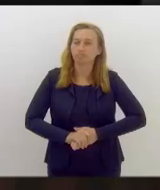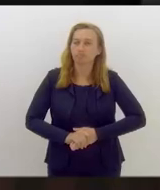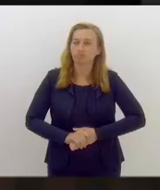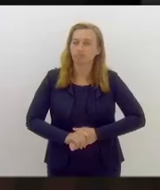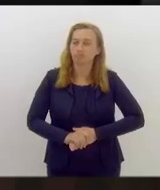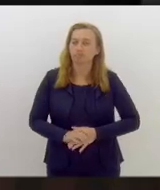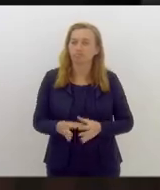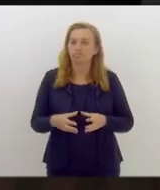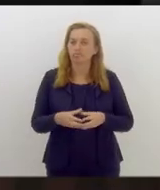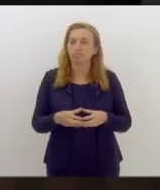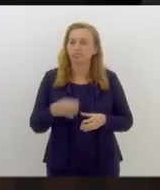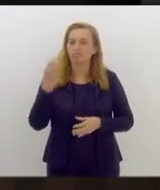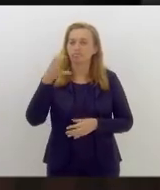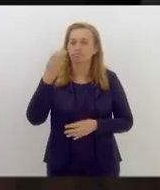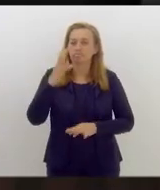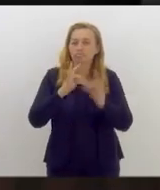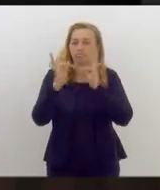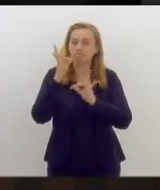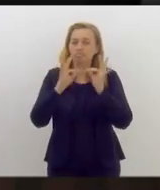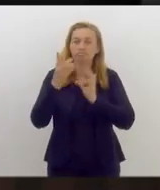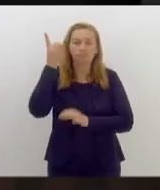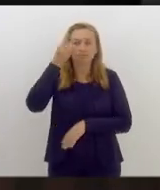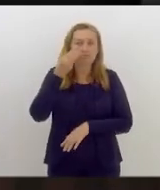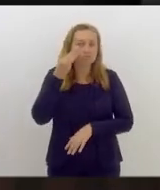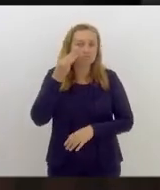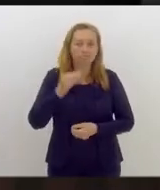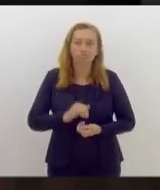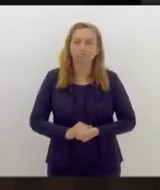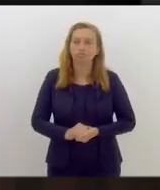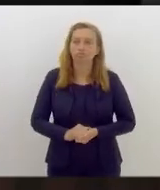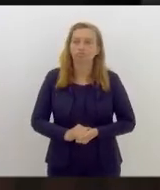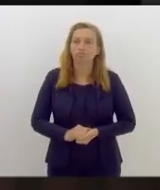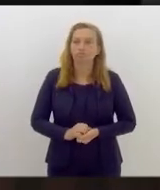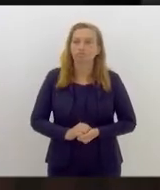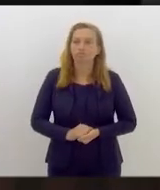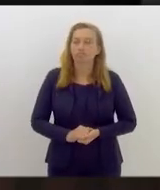Pela Comissão de Ciência e Tecnologia, deputado Valdec Carneiro.